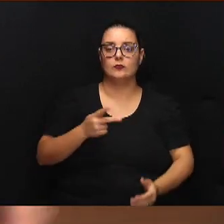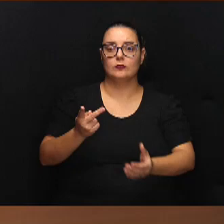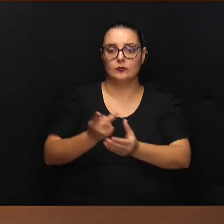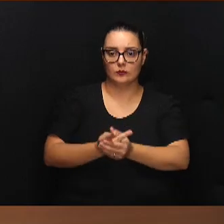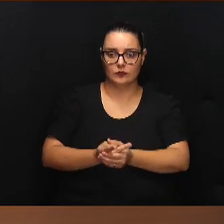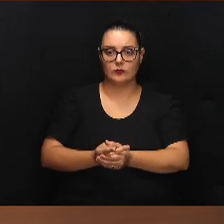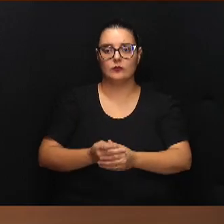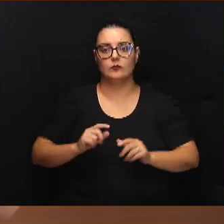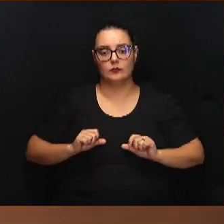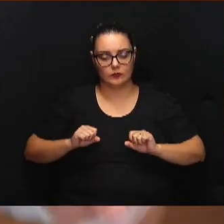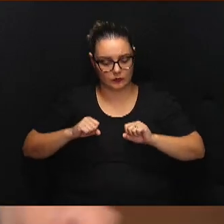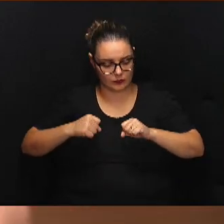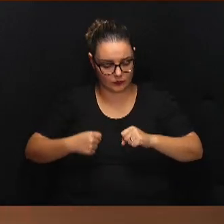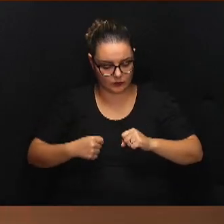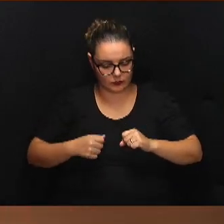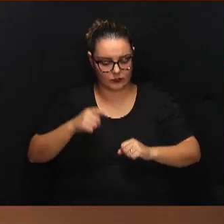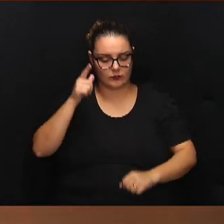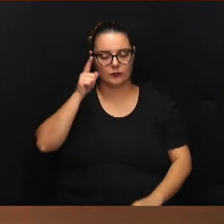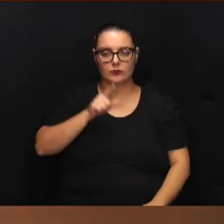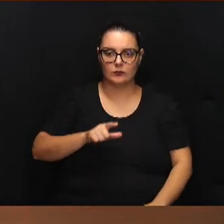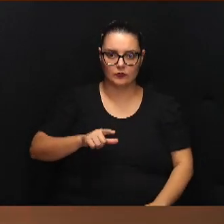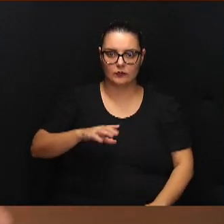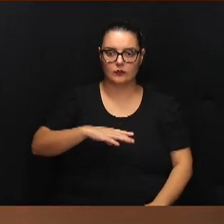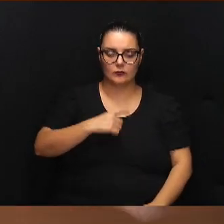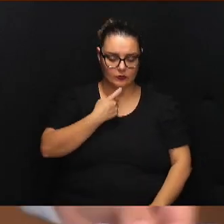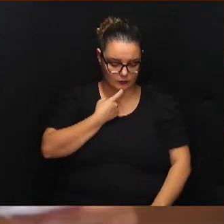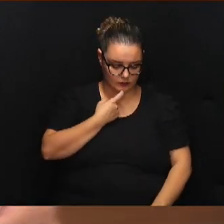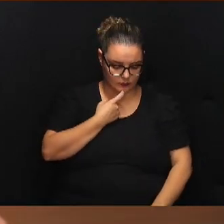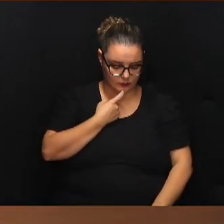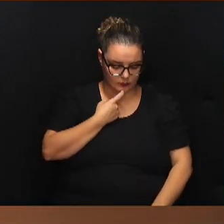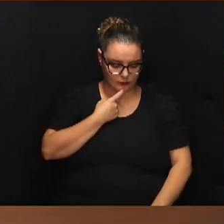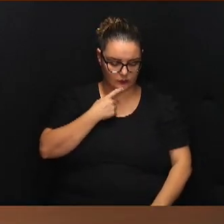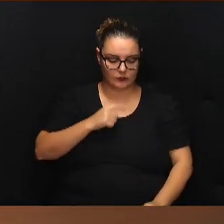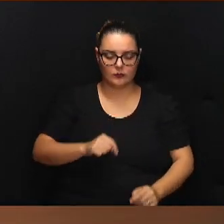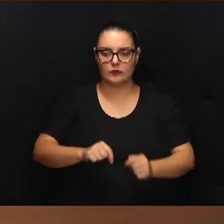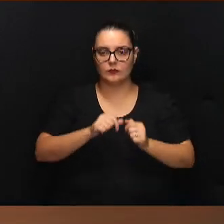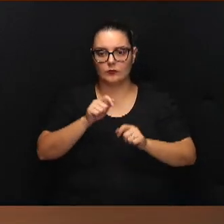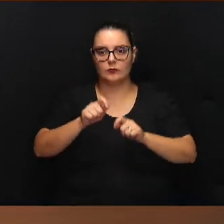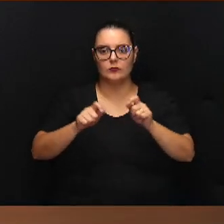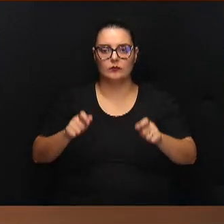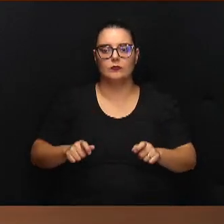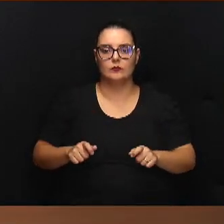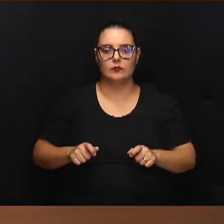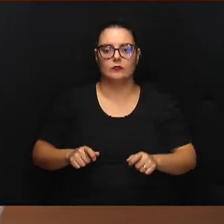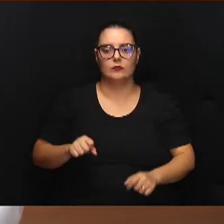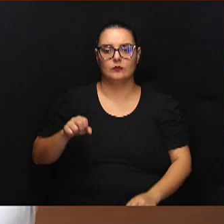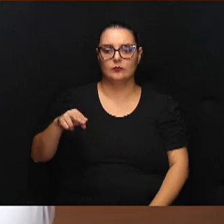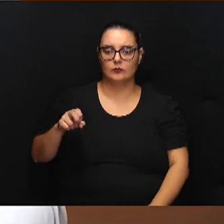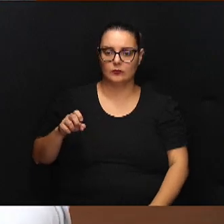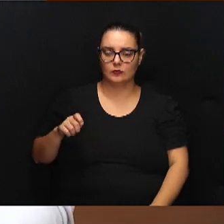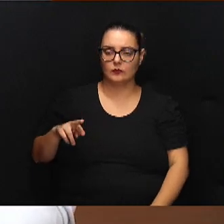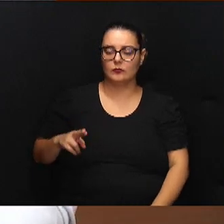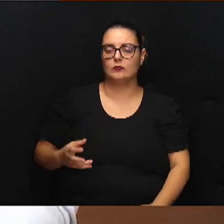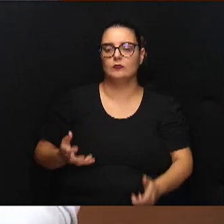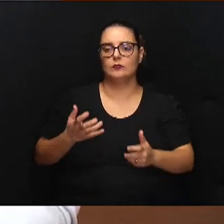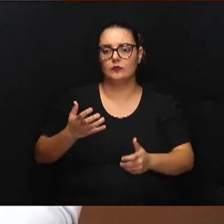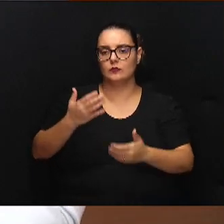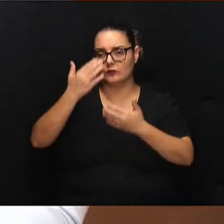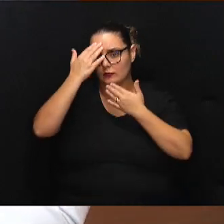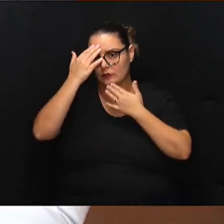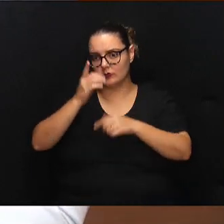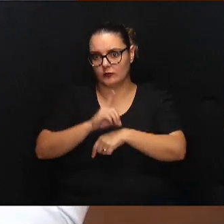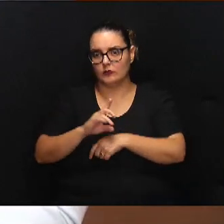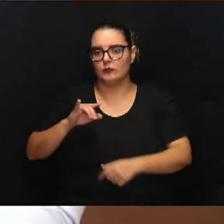e vamos lutar sim para que Campinas beneficie essas pessoas com esses sensores. Quero agradecer a